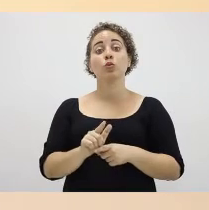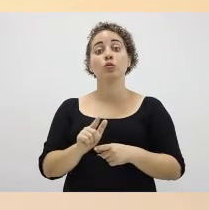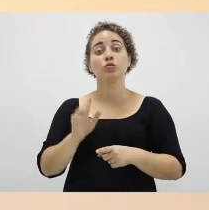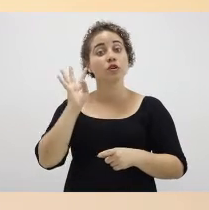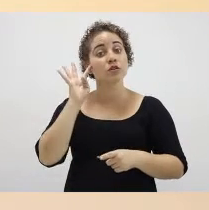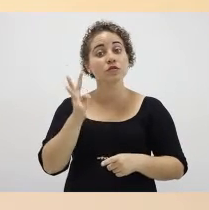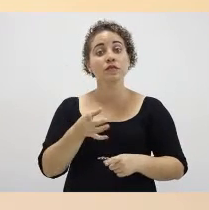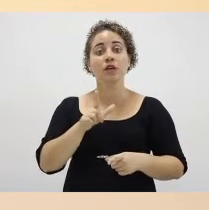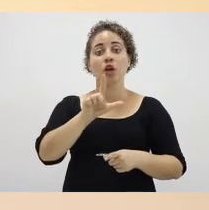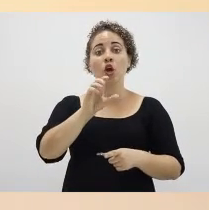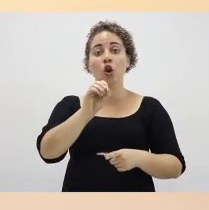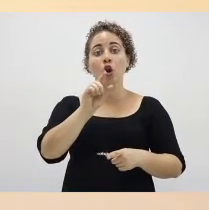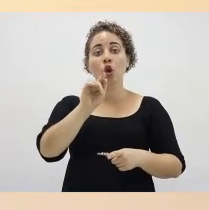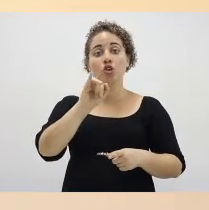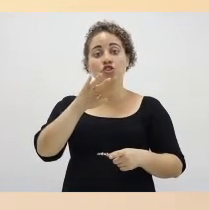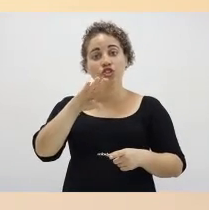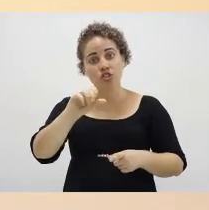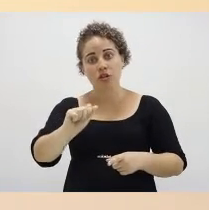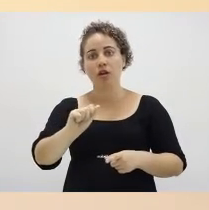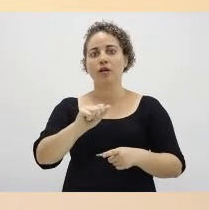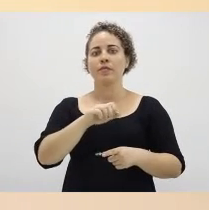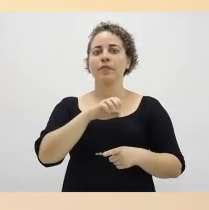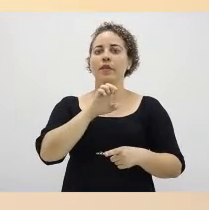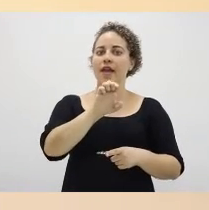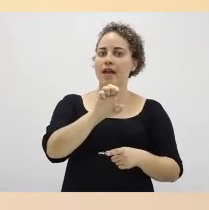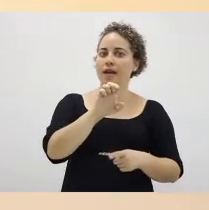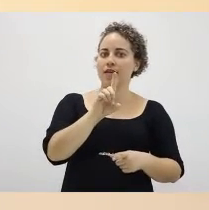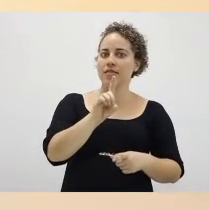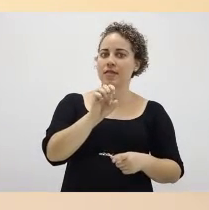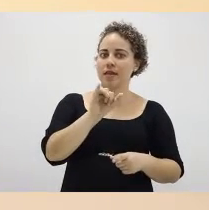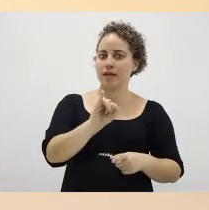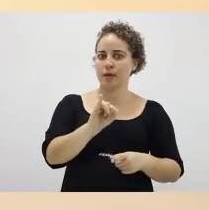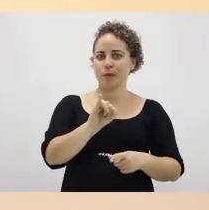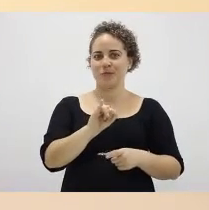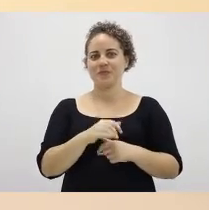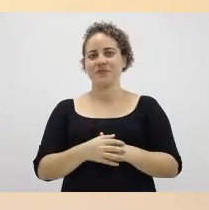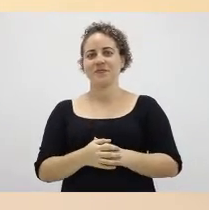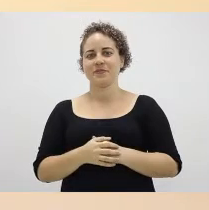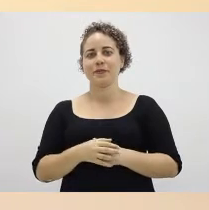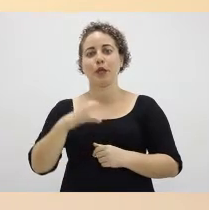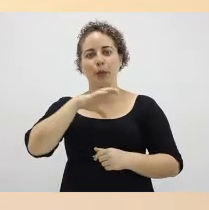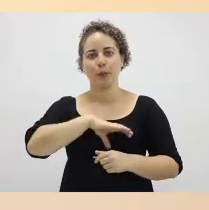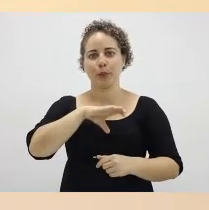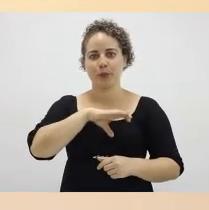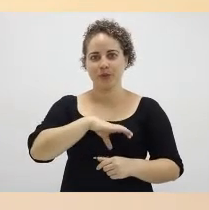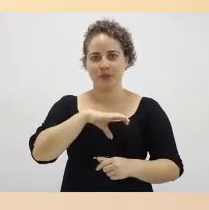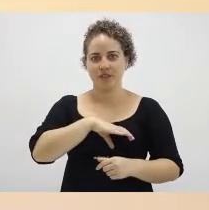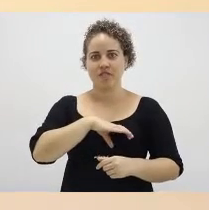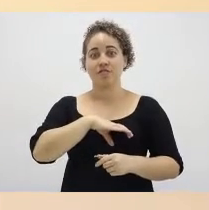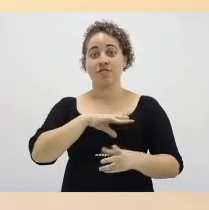chamada de EDI em português, ou EDI, como queiram chamar em inglês,